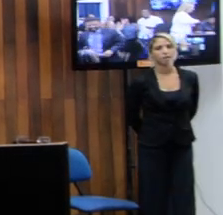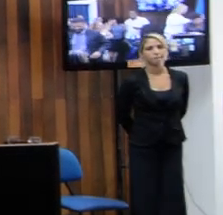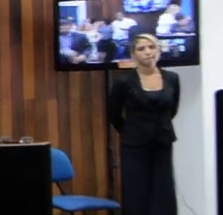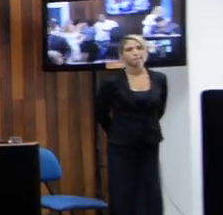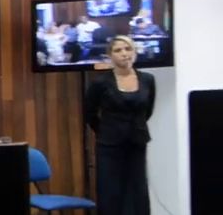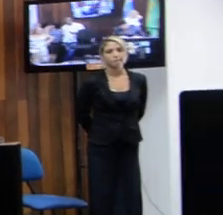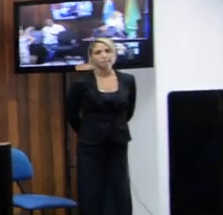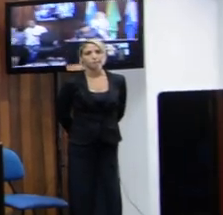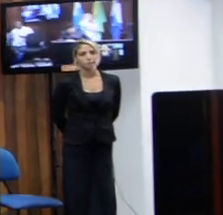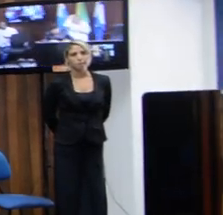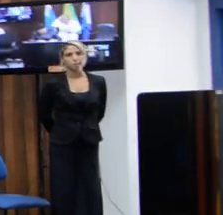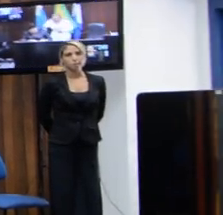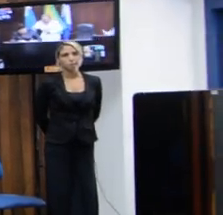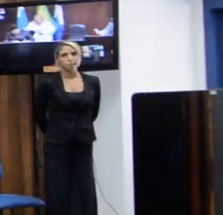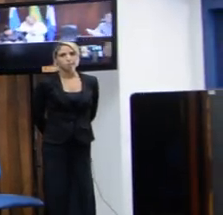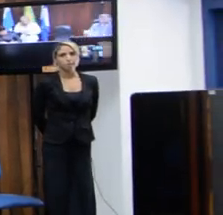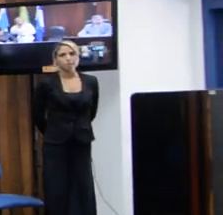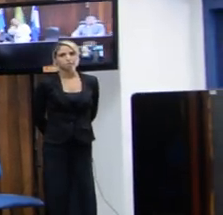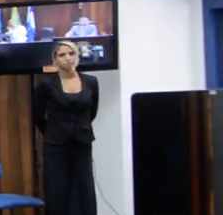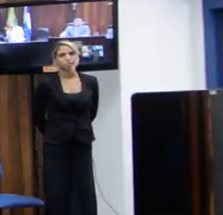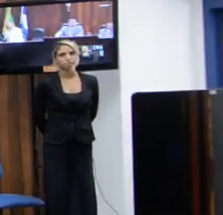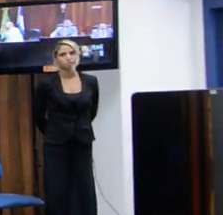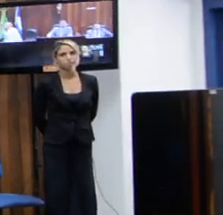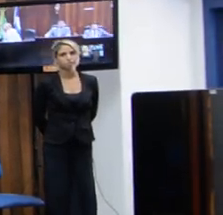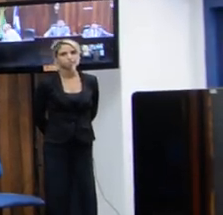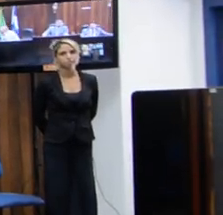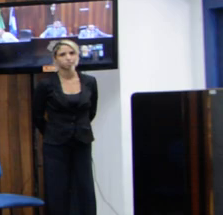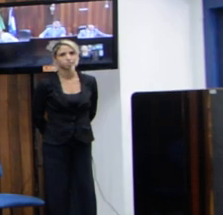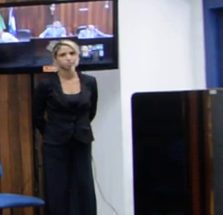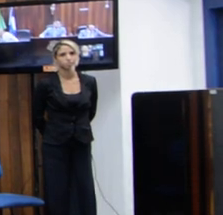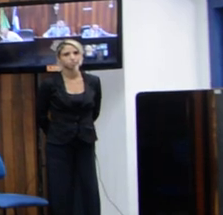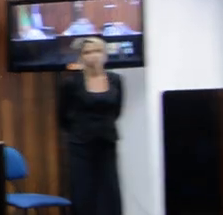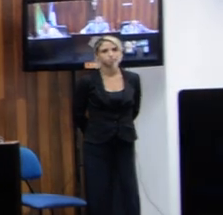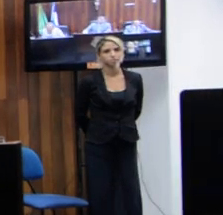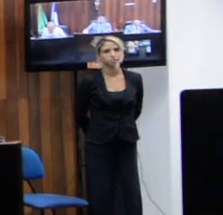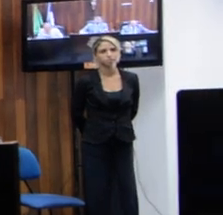Não, porque até agora é bom para ler, né? Sabia isso também, né?